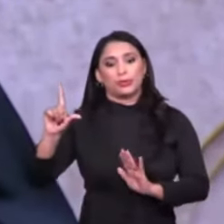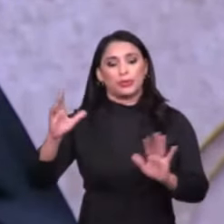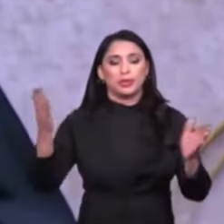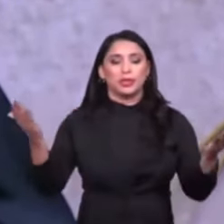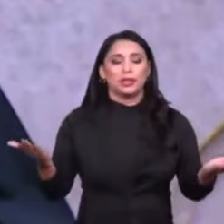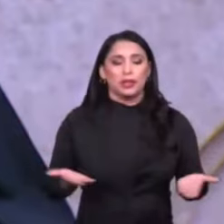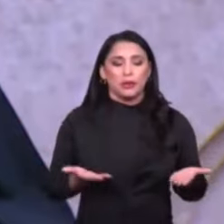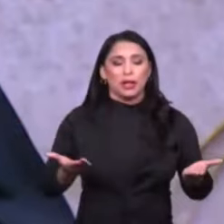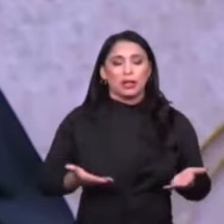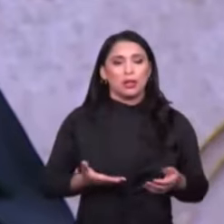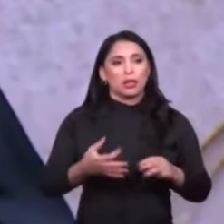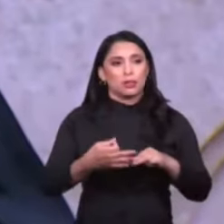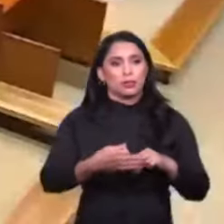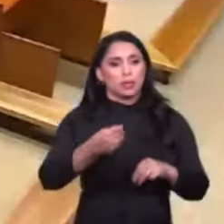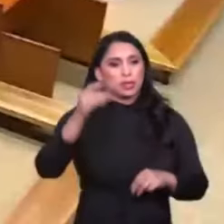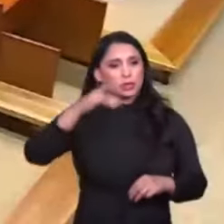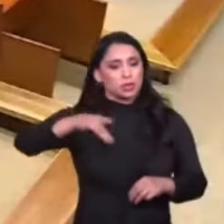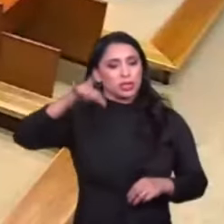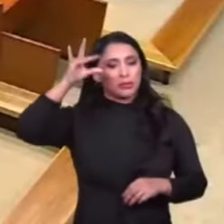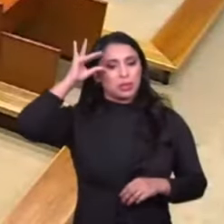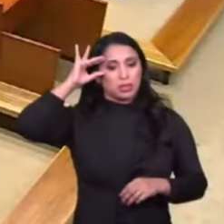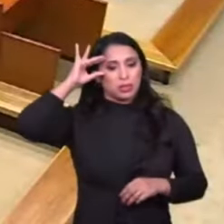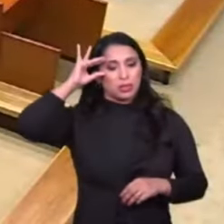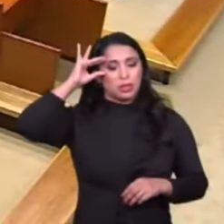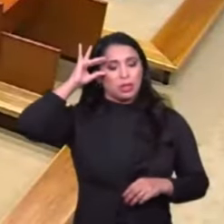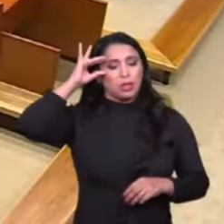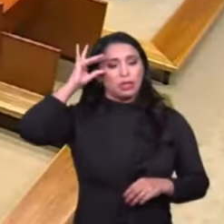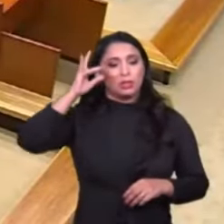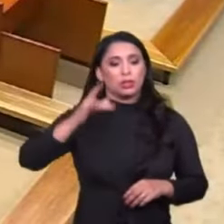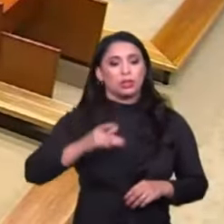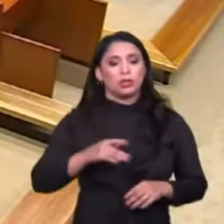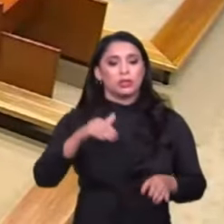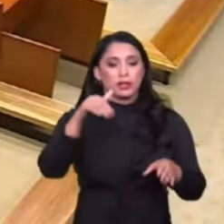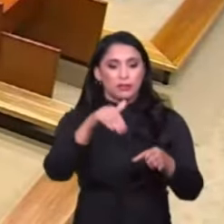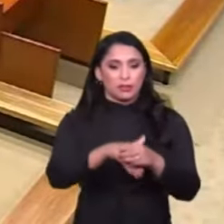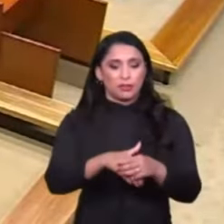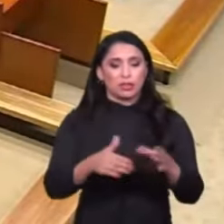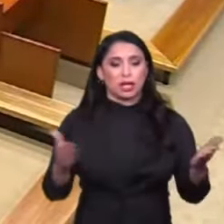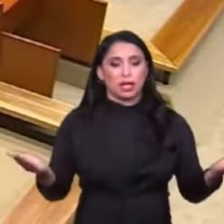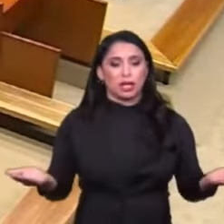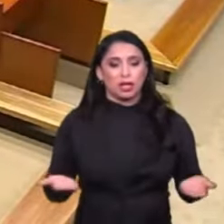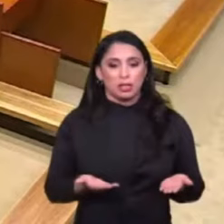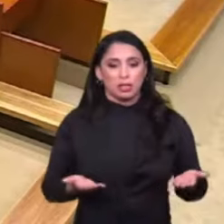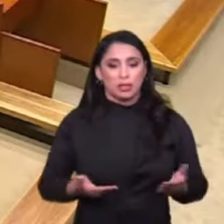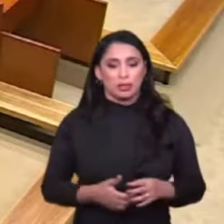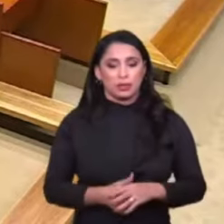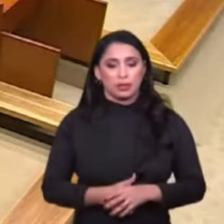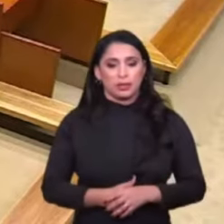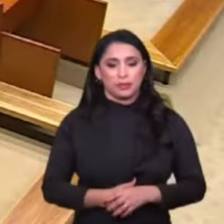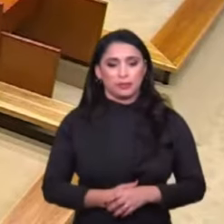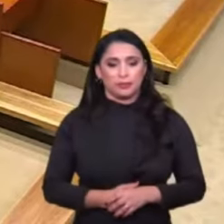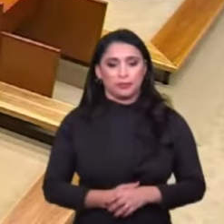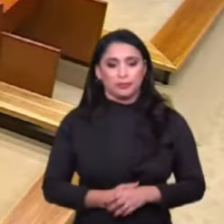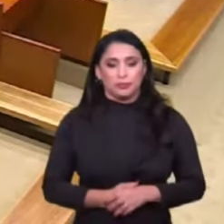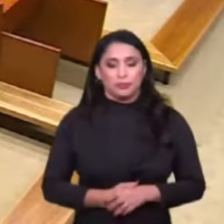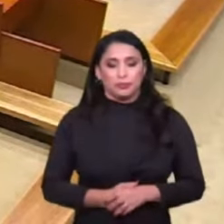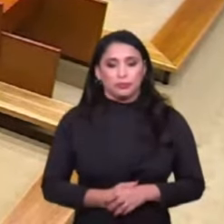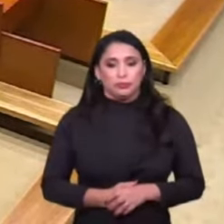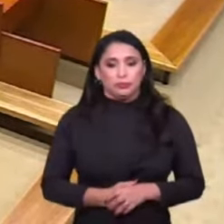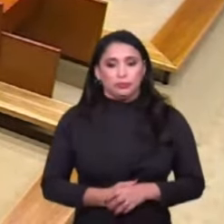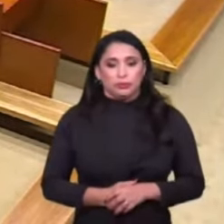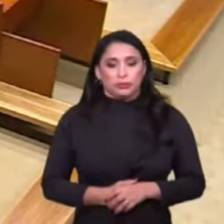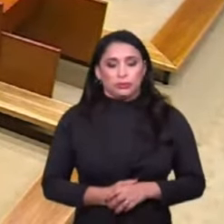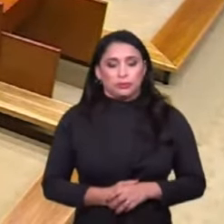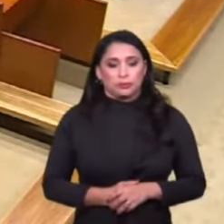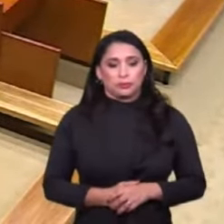ministro André Mendonça, com muito prazer, passo a palavra à Vossa Excelência para ouvirmos com atenção o seu